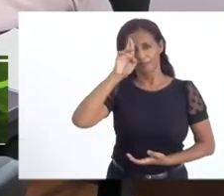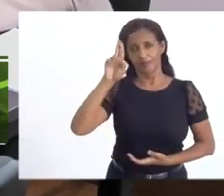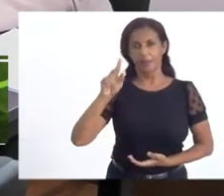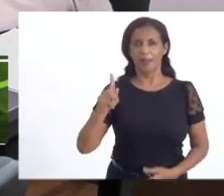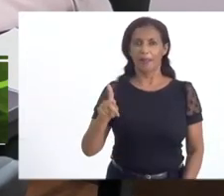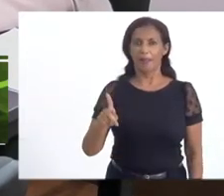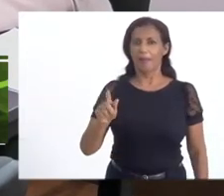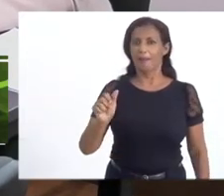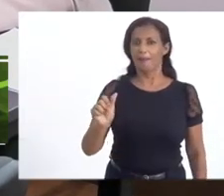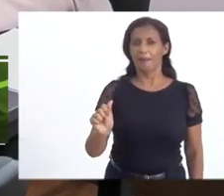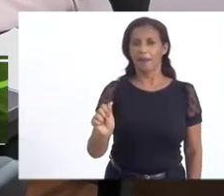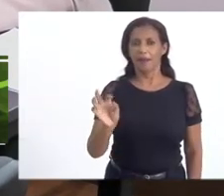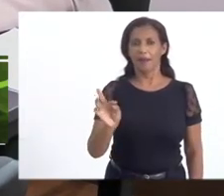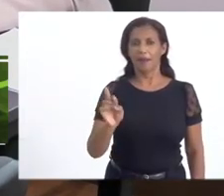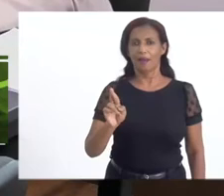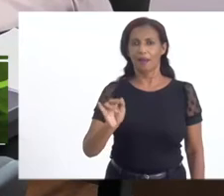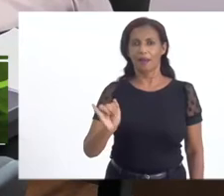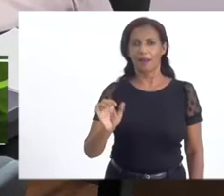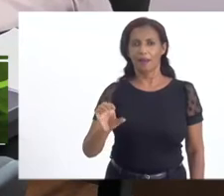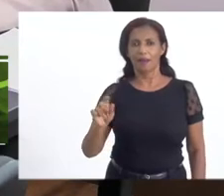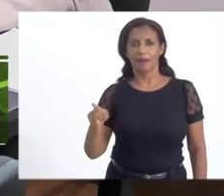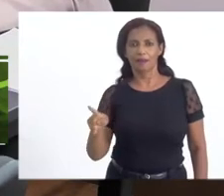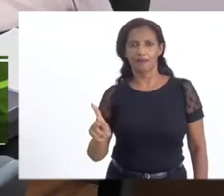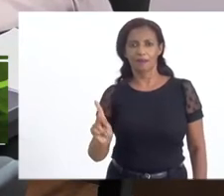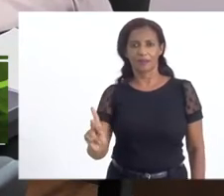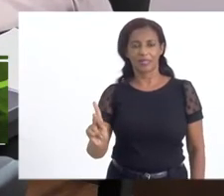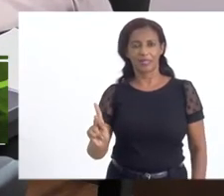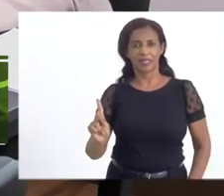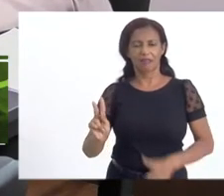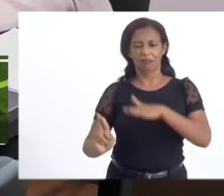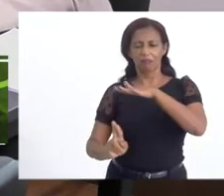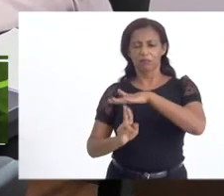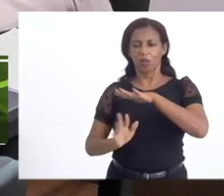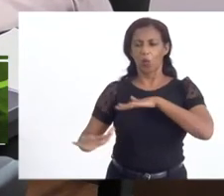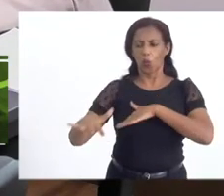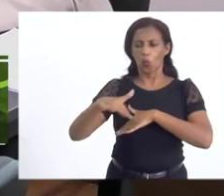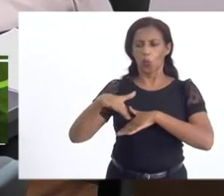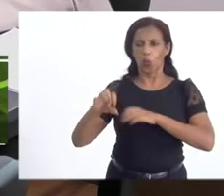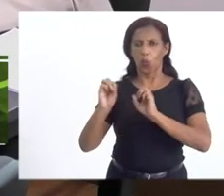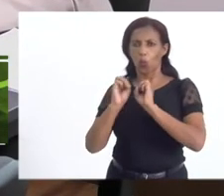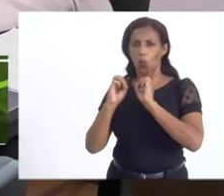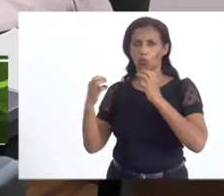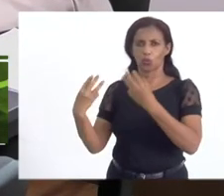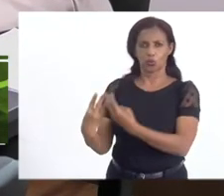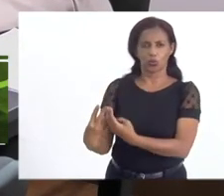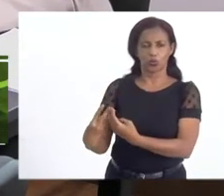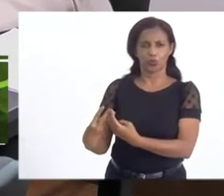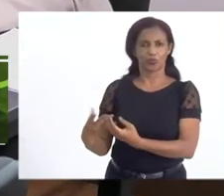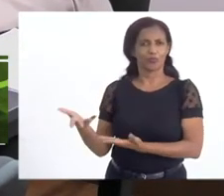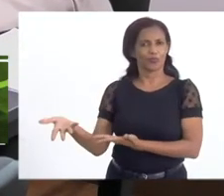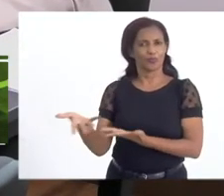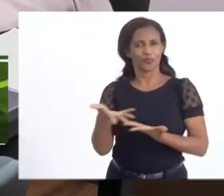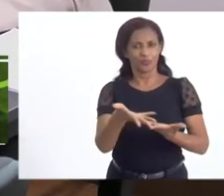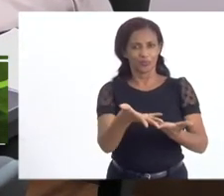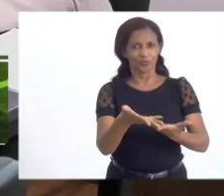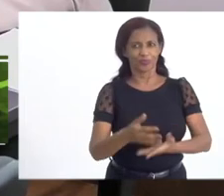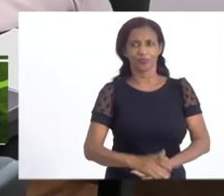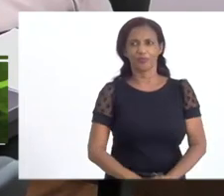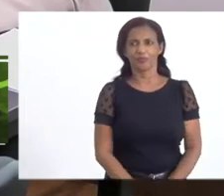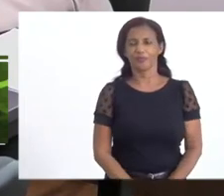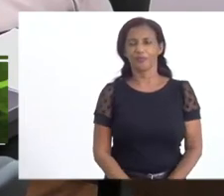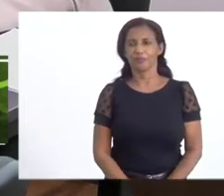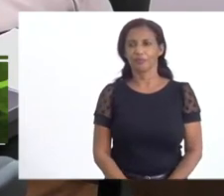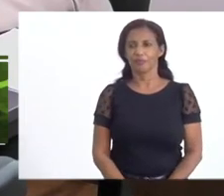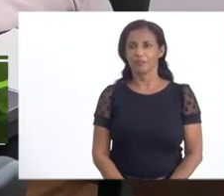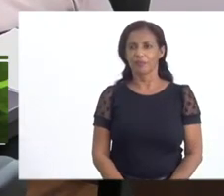Patrick Fering, ele é Head de Operações e Serviços Offshore. Está com o senhor a palavra.